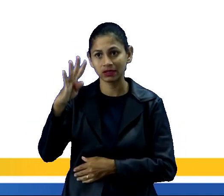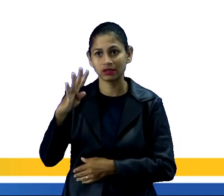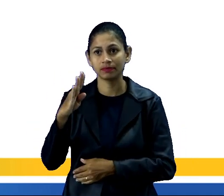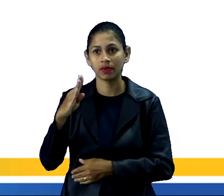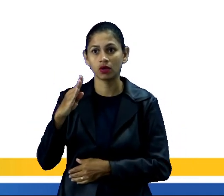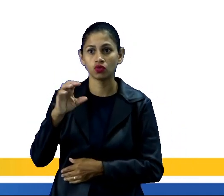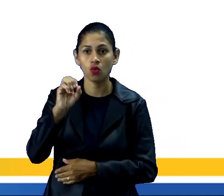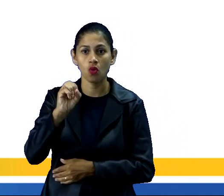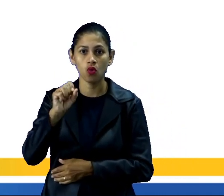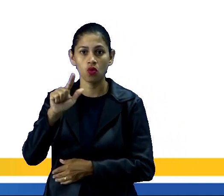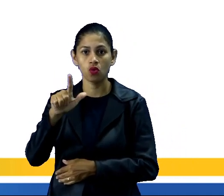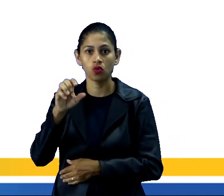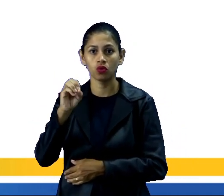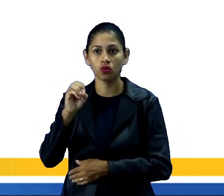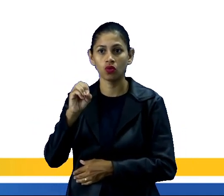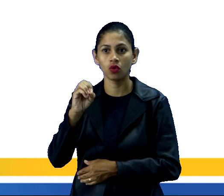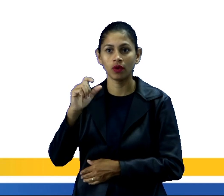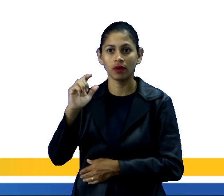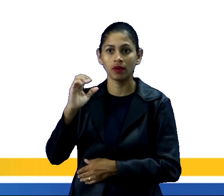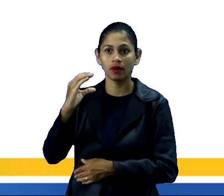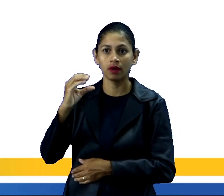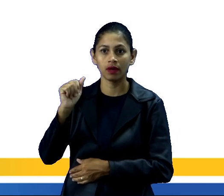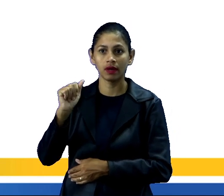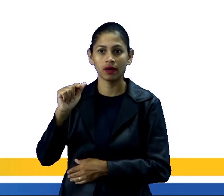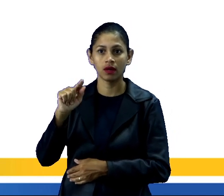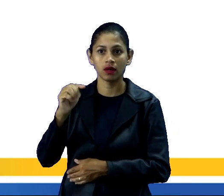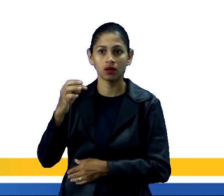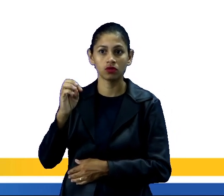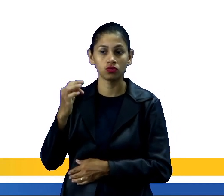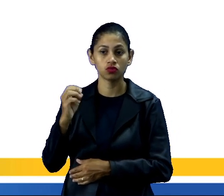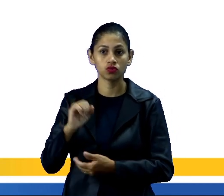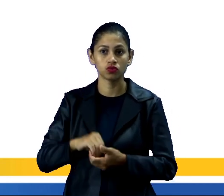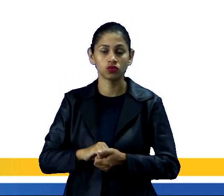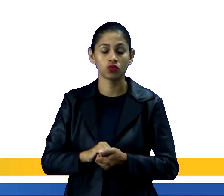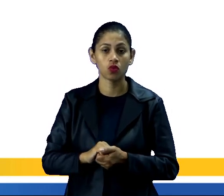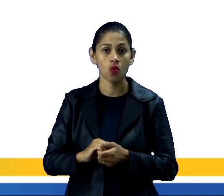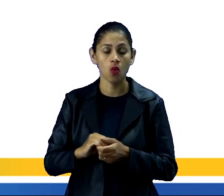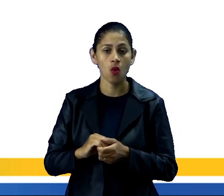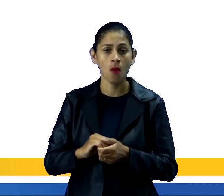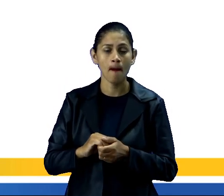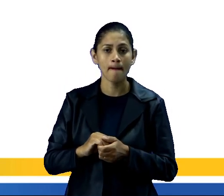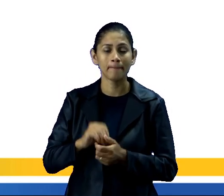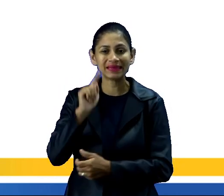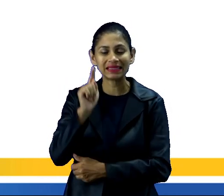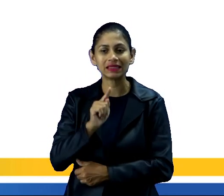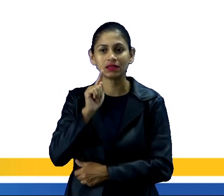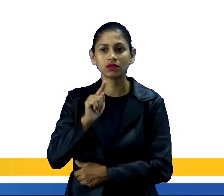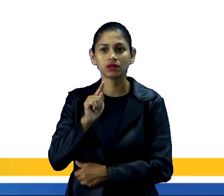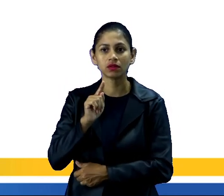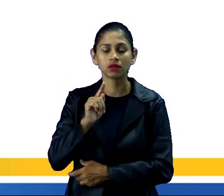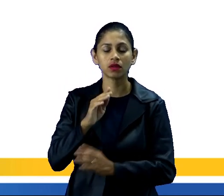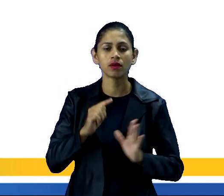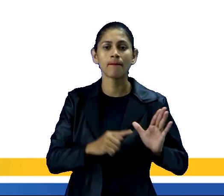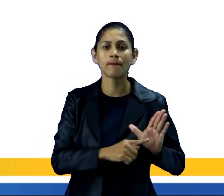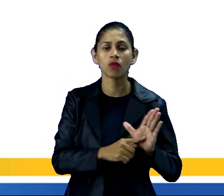judeus. Assinale a alternativa que indica corretamente a sua nacionalidade. Letra A,